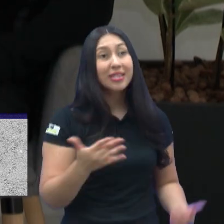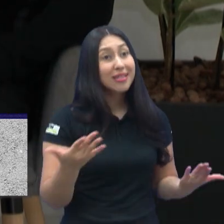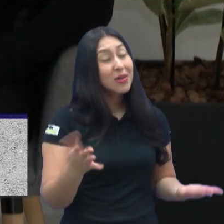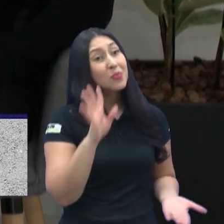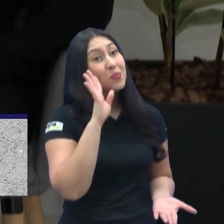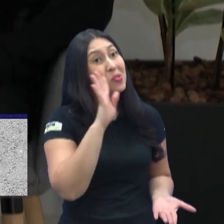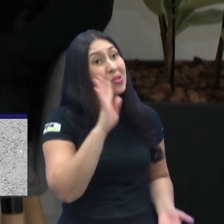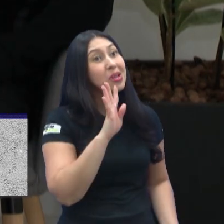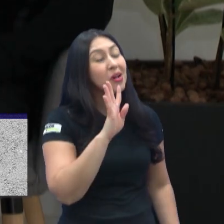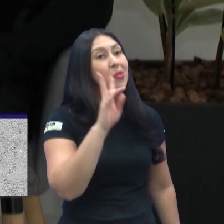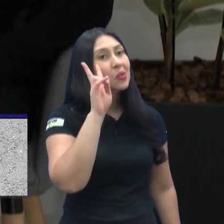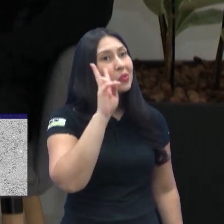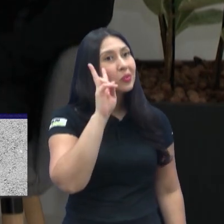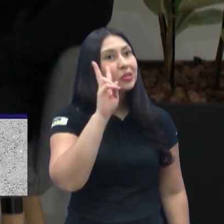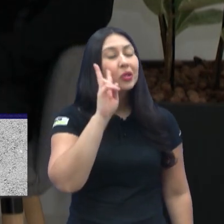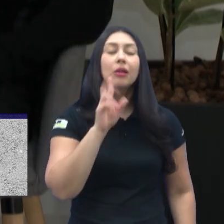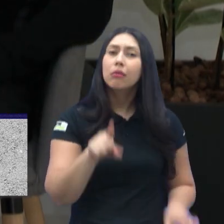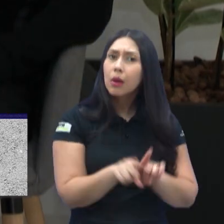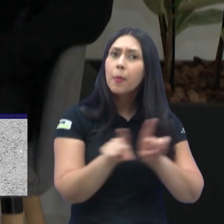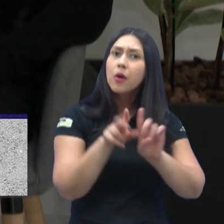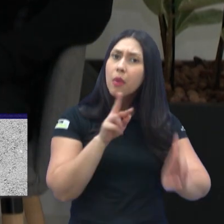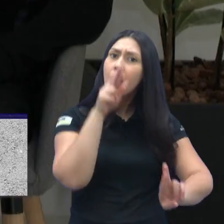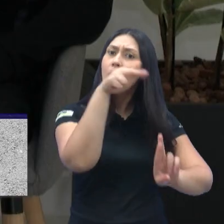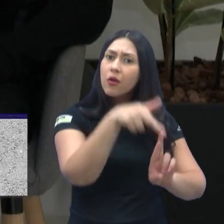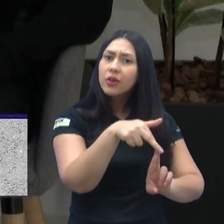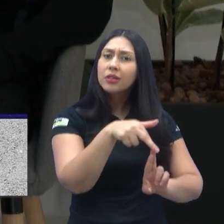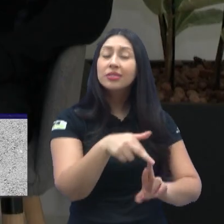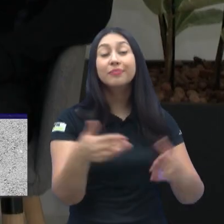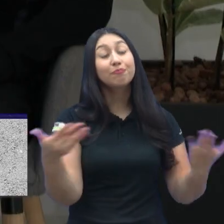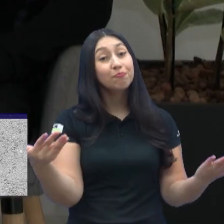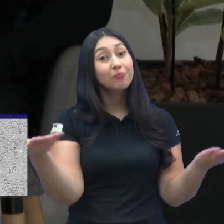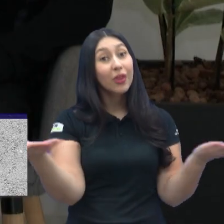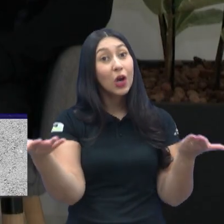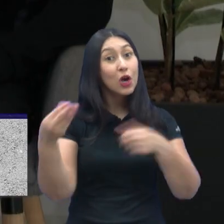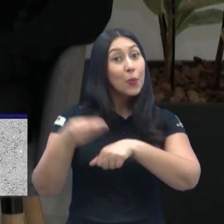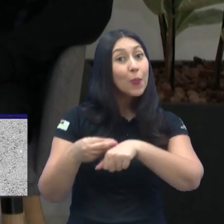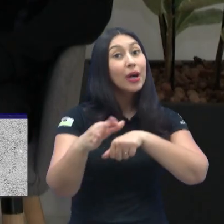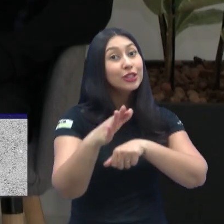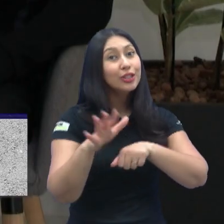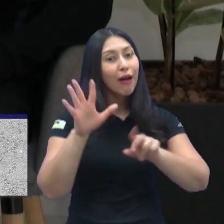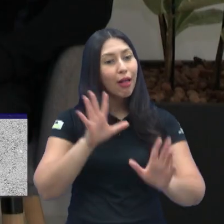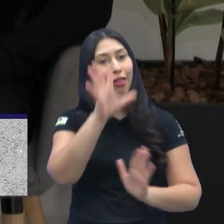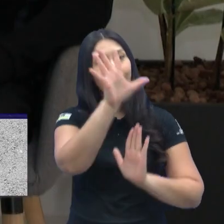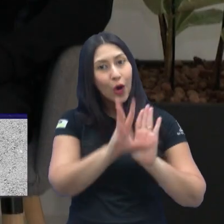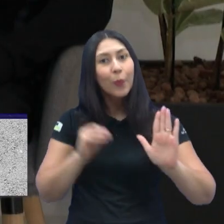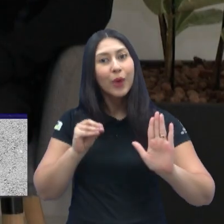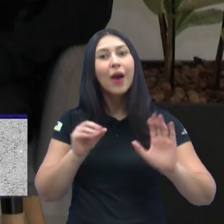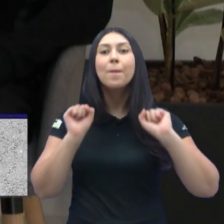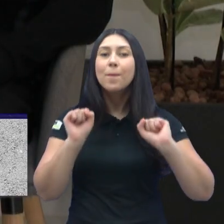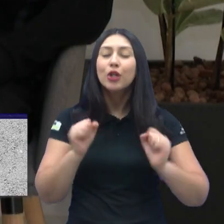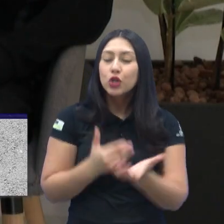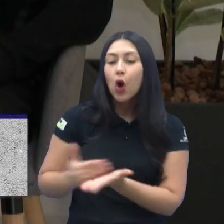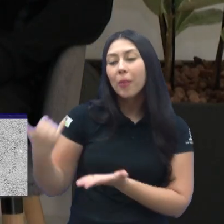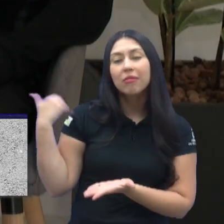história, acho que serve como exemplo, né? A gente conseguiu acompanhar. E, bom, fica aí, né, gente, o exemplo. Dá para começar a investir com qualquer idade,